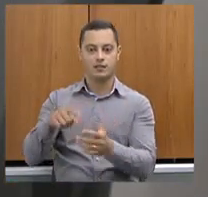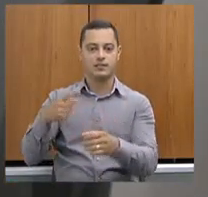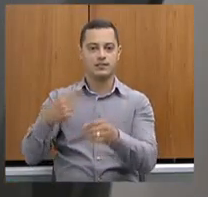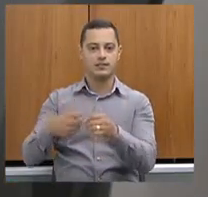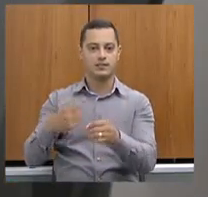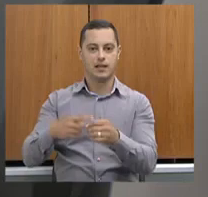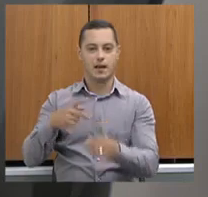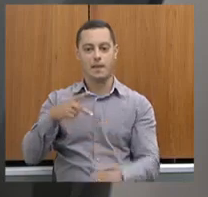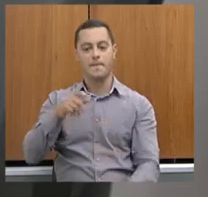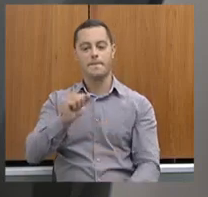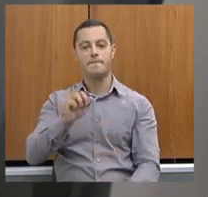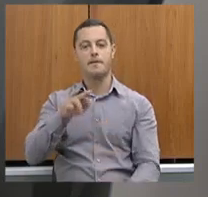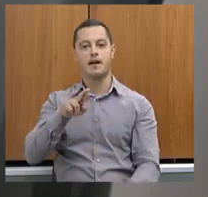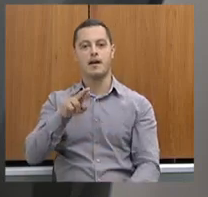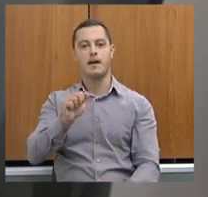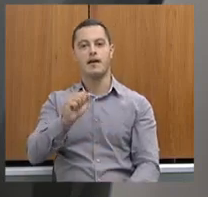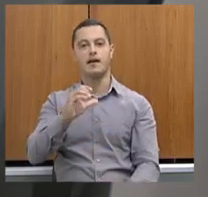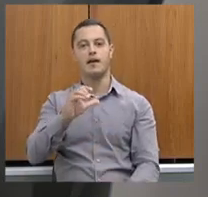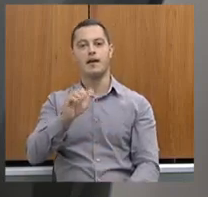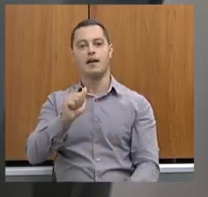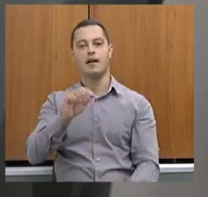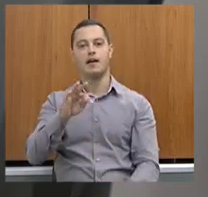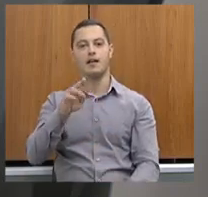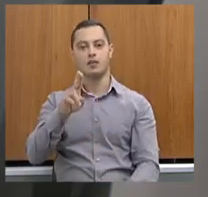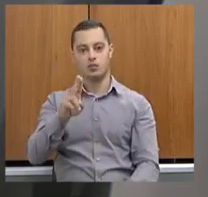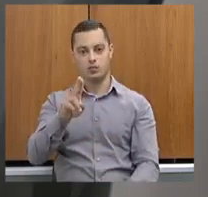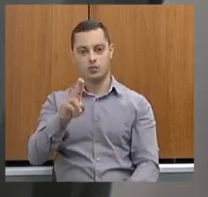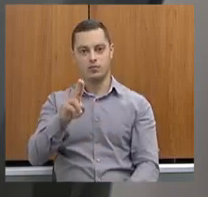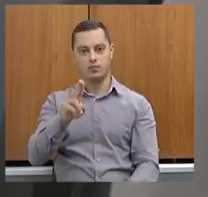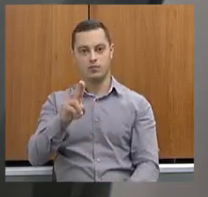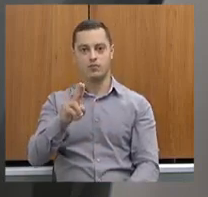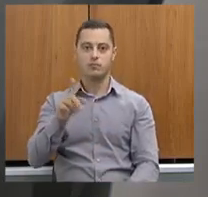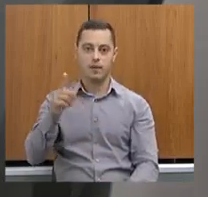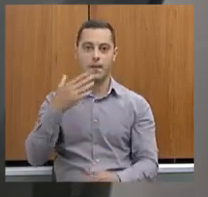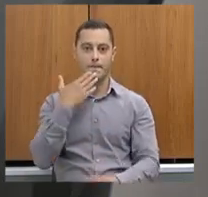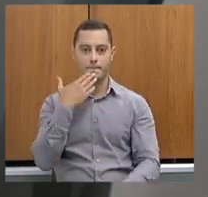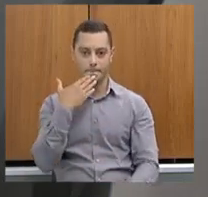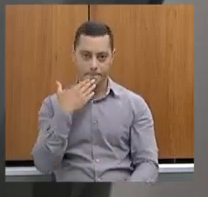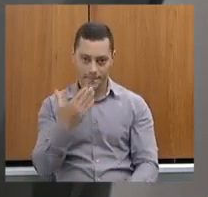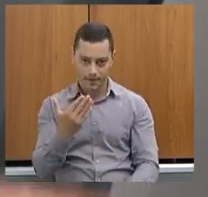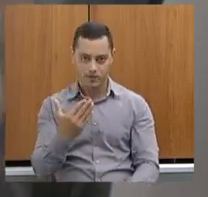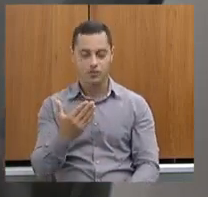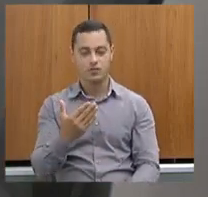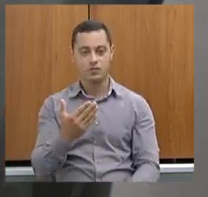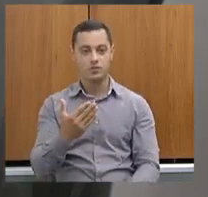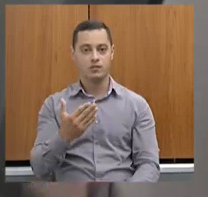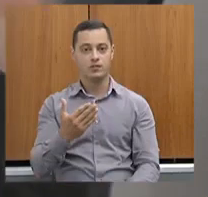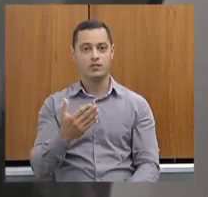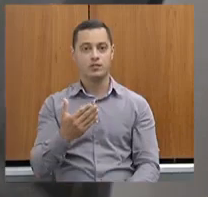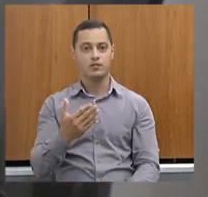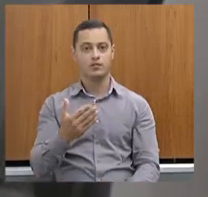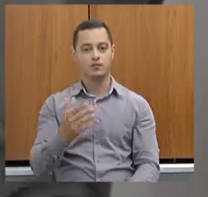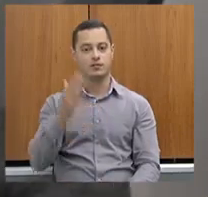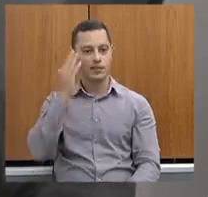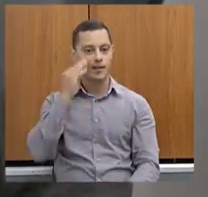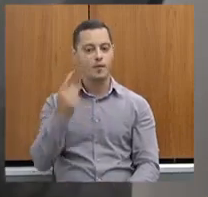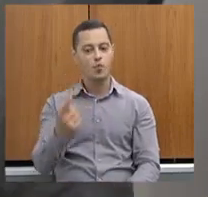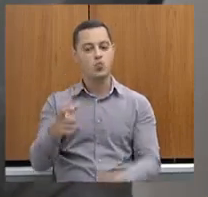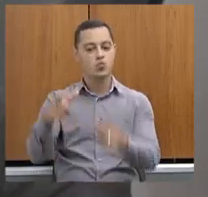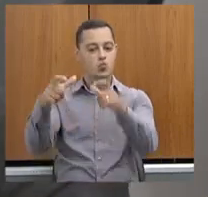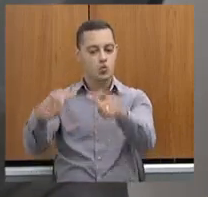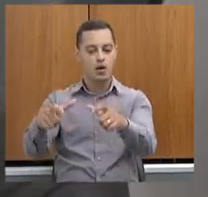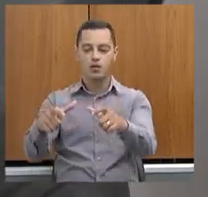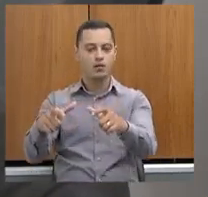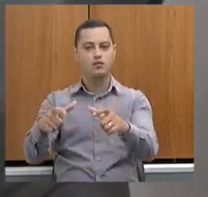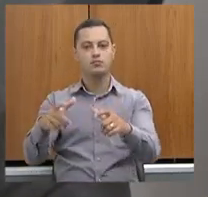e obviamente ela é um pedido que veio o local mas que se estende por toda a instituição porque